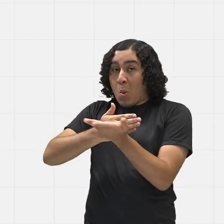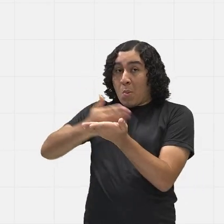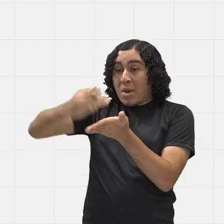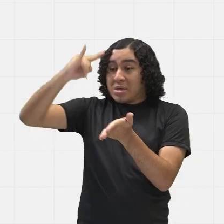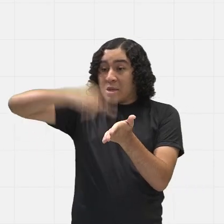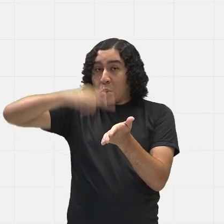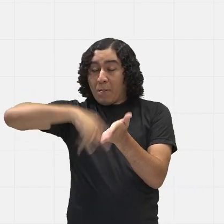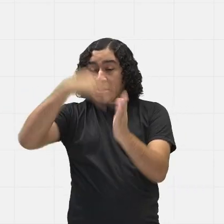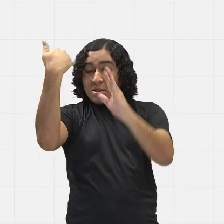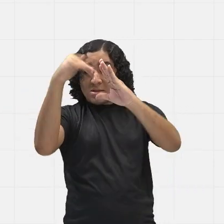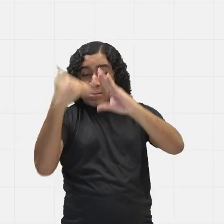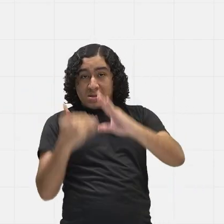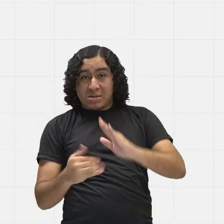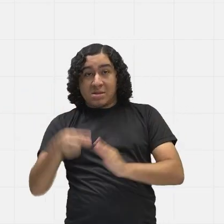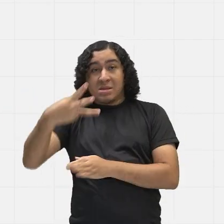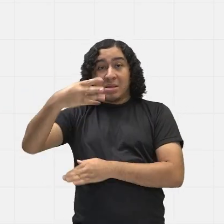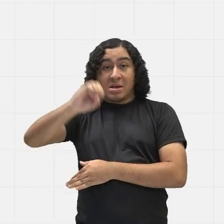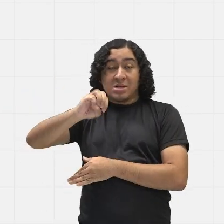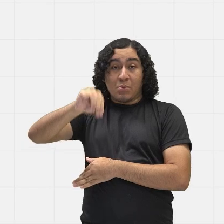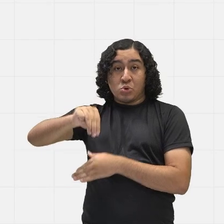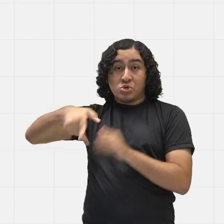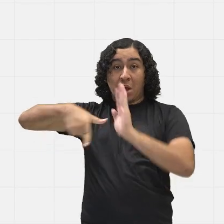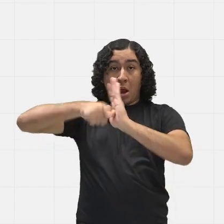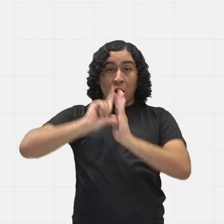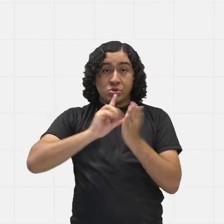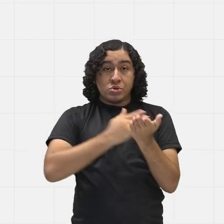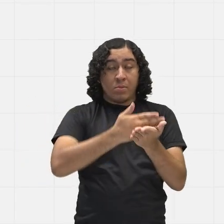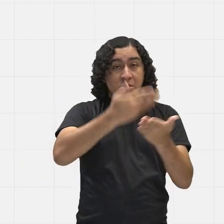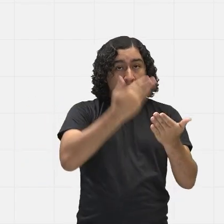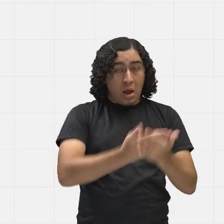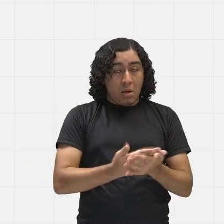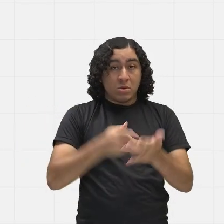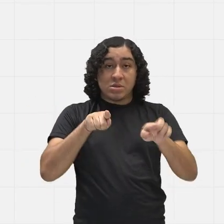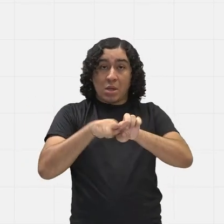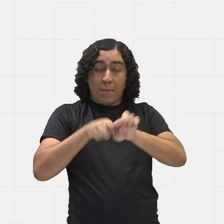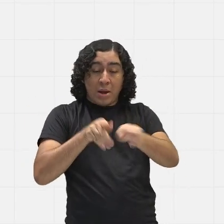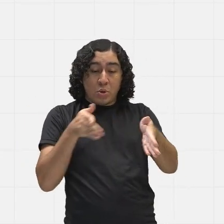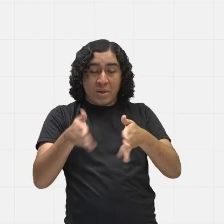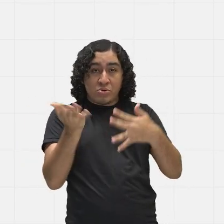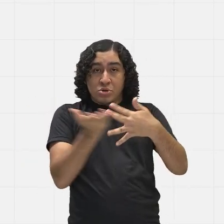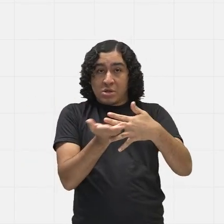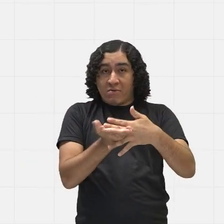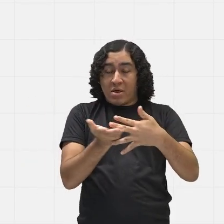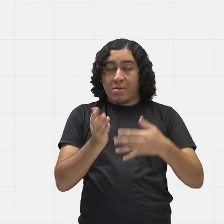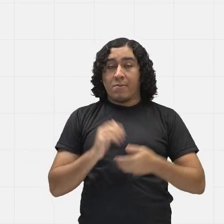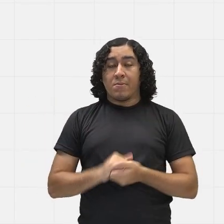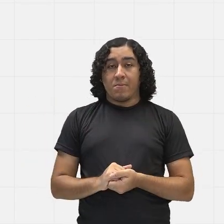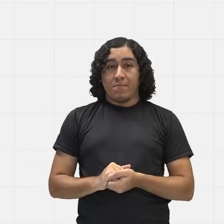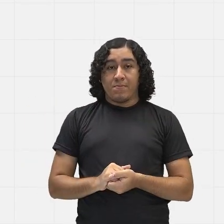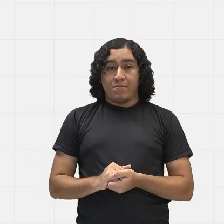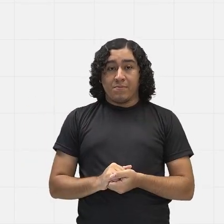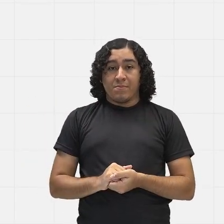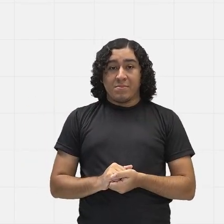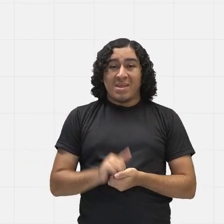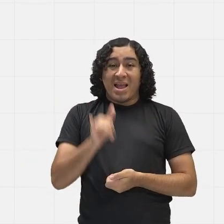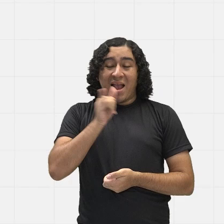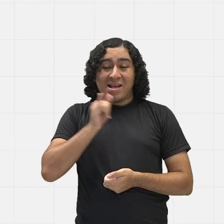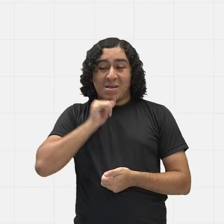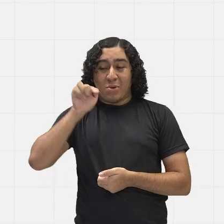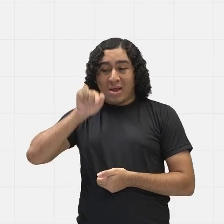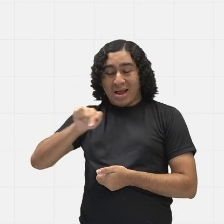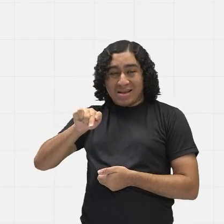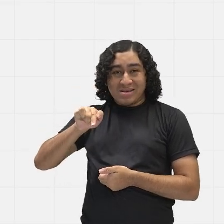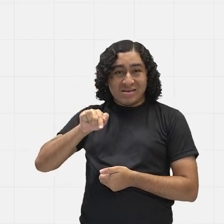da transmissão. E durante o intervalo. O professor perdeu o recebimento